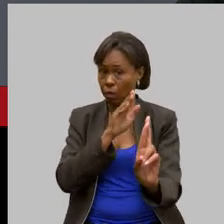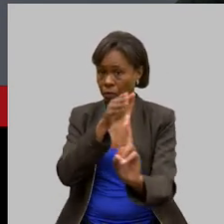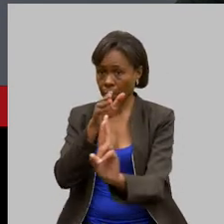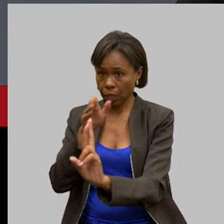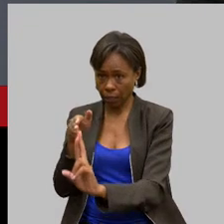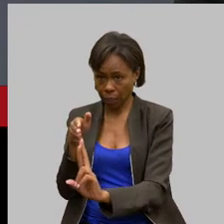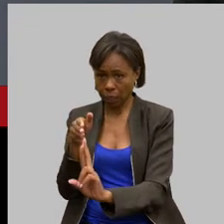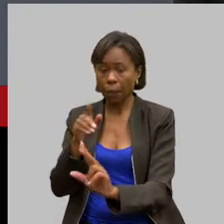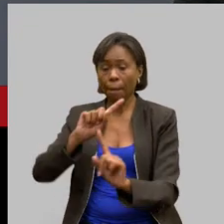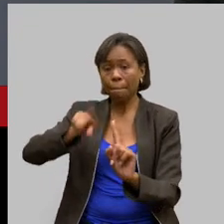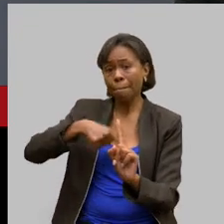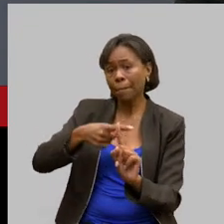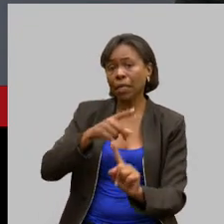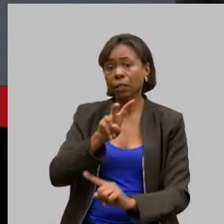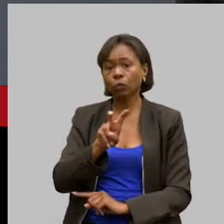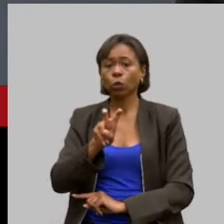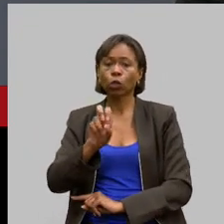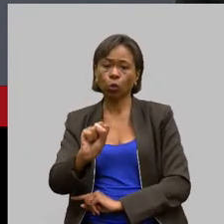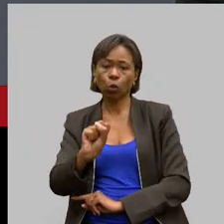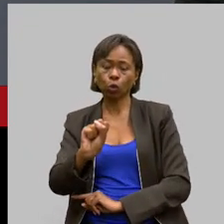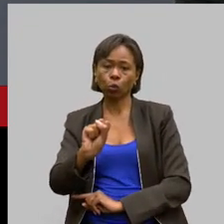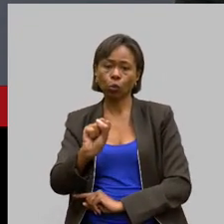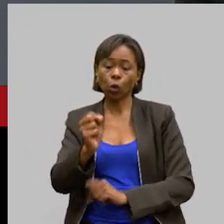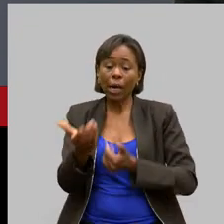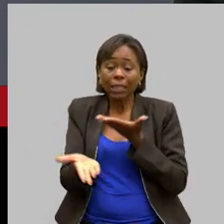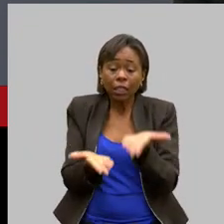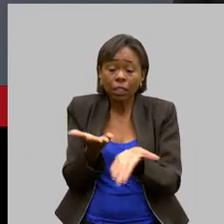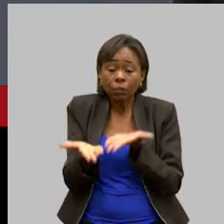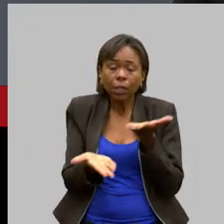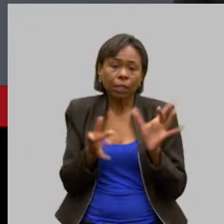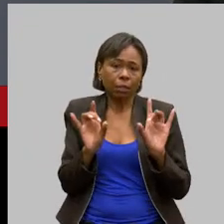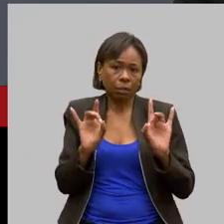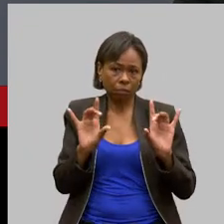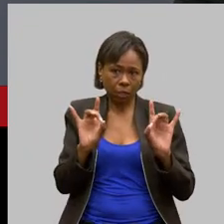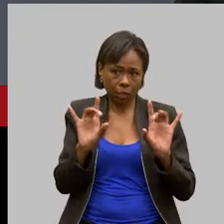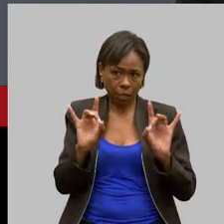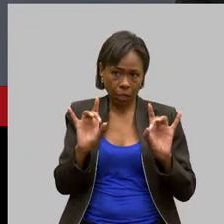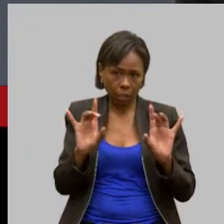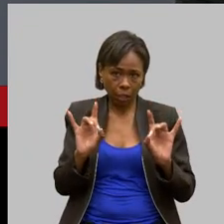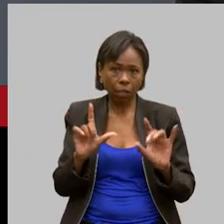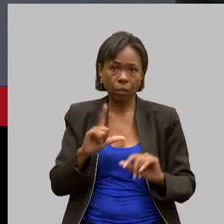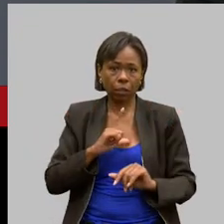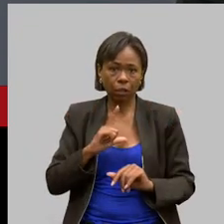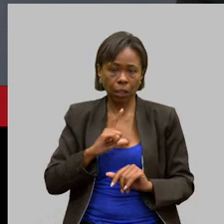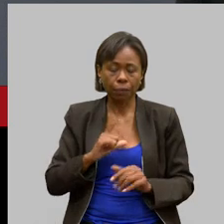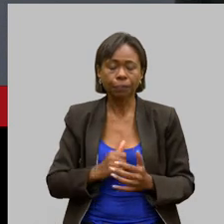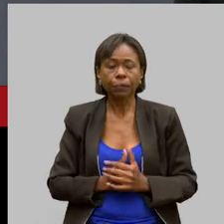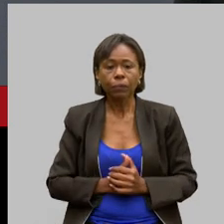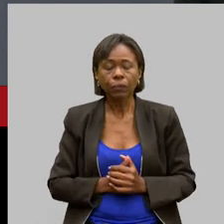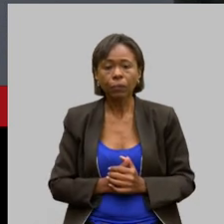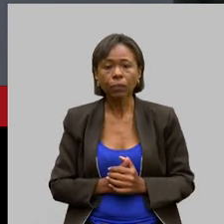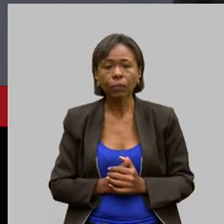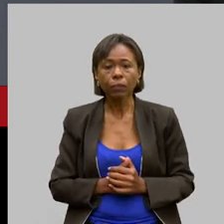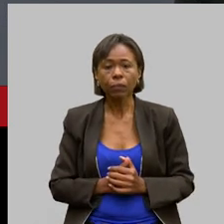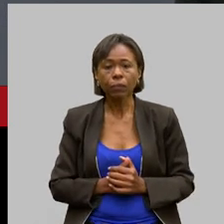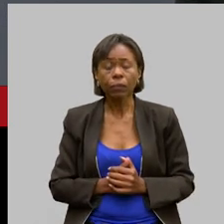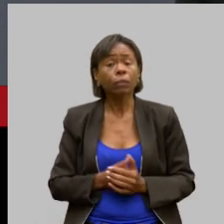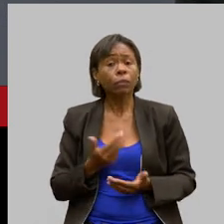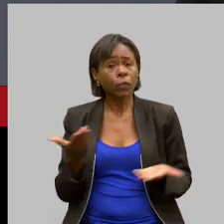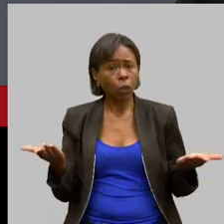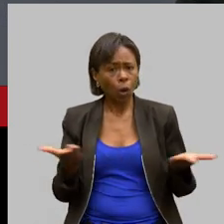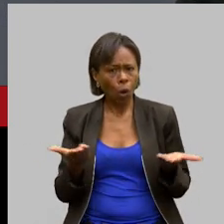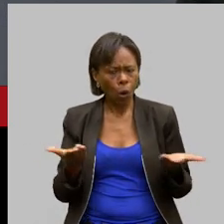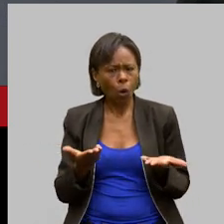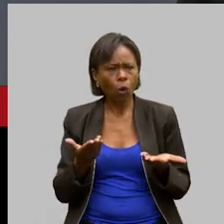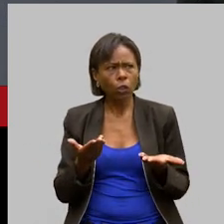mas 51 serviços especializados eh posso continuar e hoje me deparei na